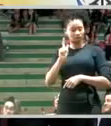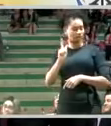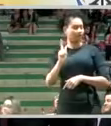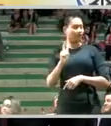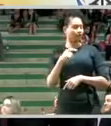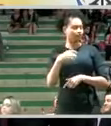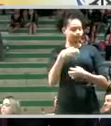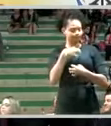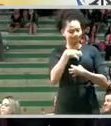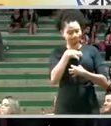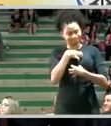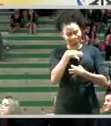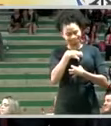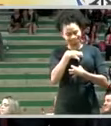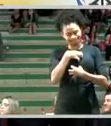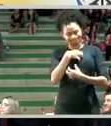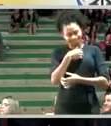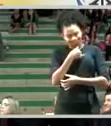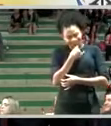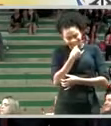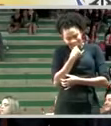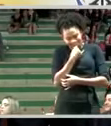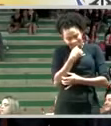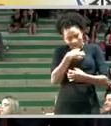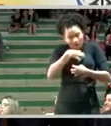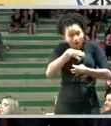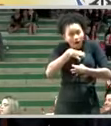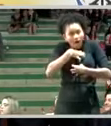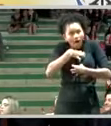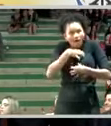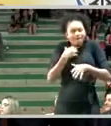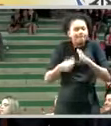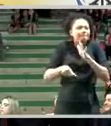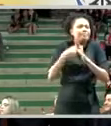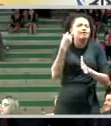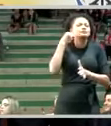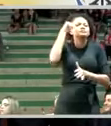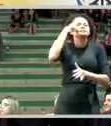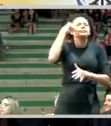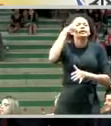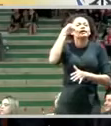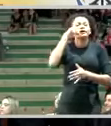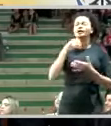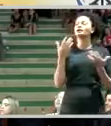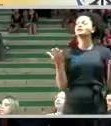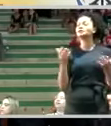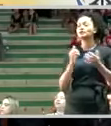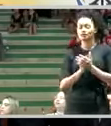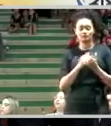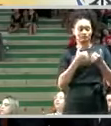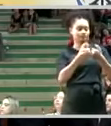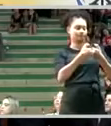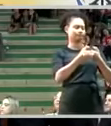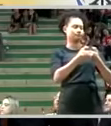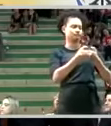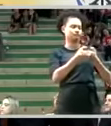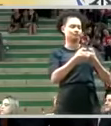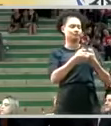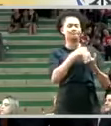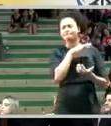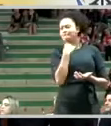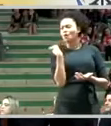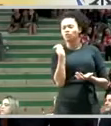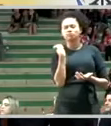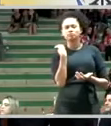Eliazar. Constritou-os. A primeira experiência de Davi com a arca foi essa aqui: morte de